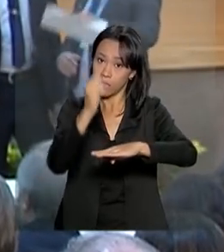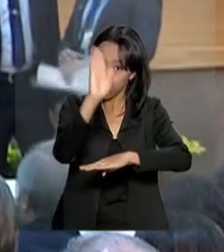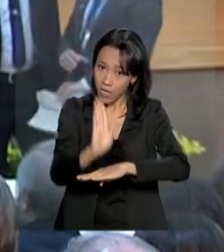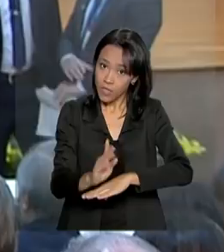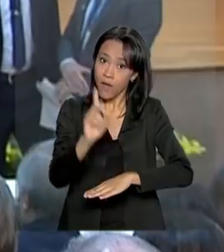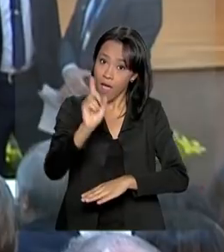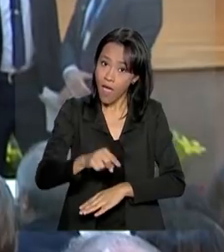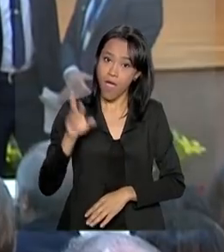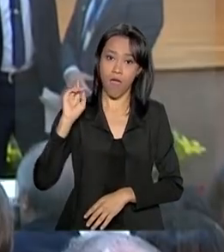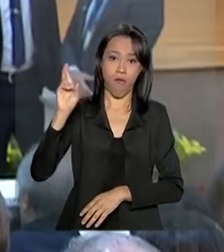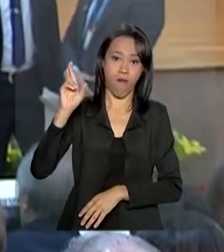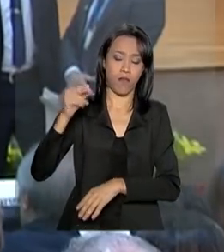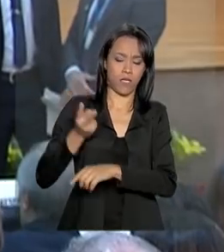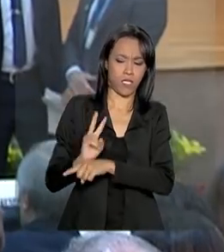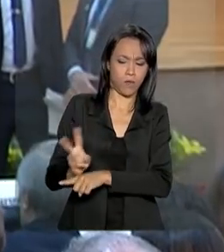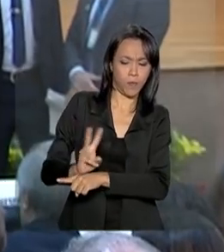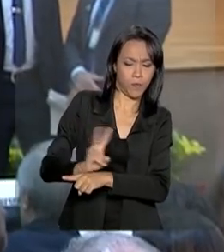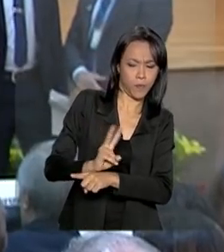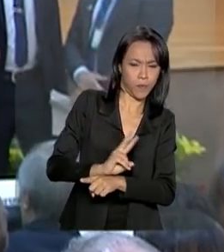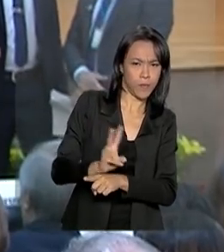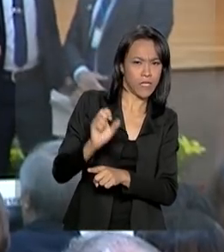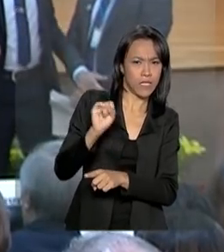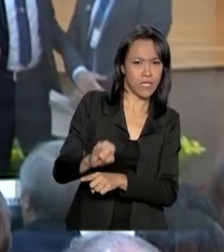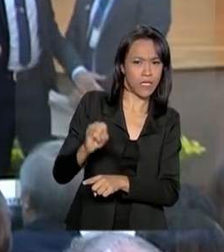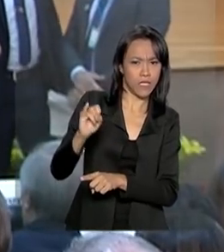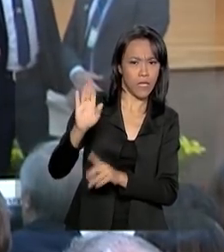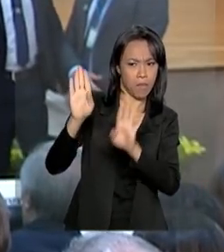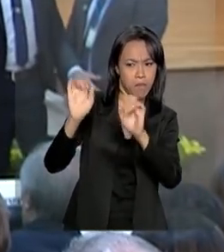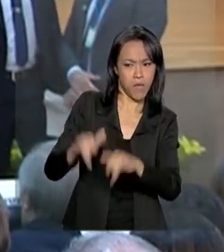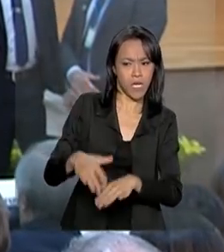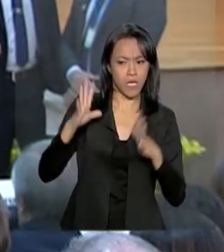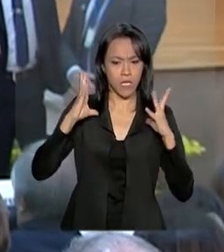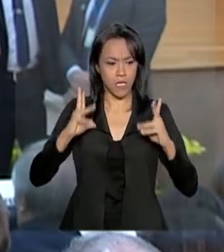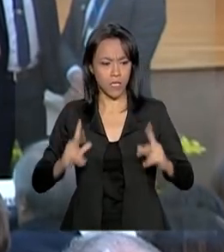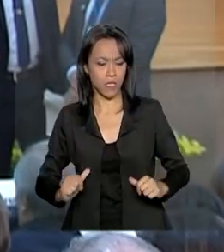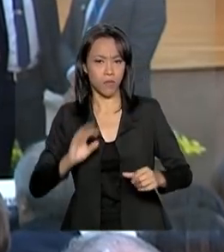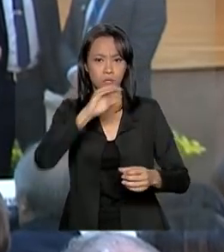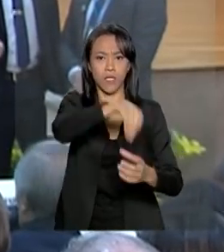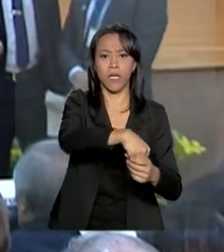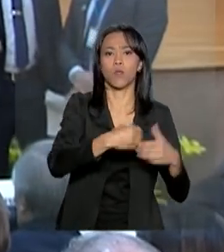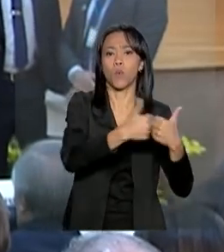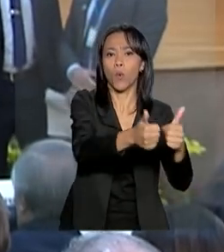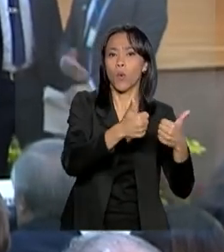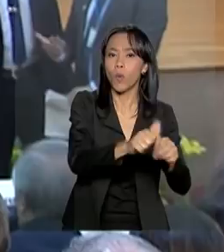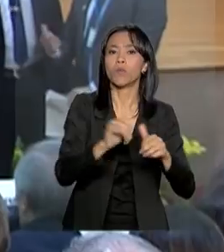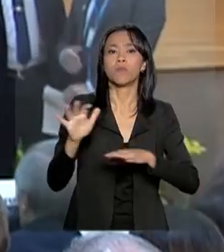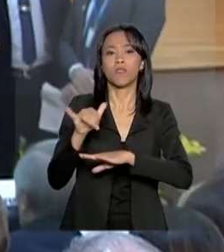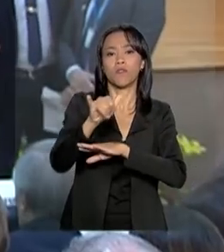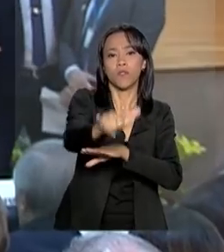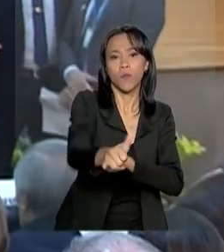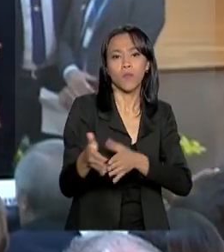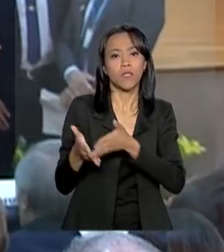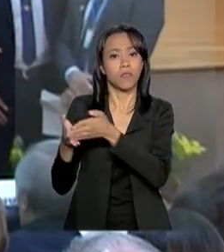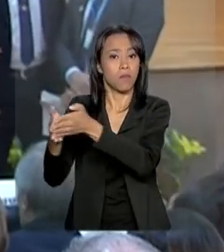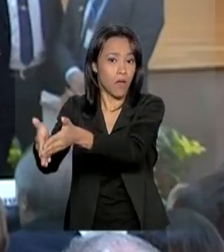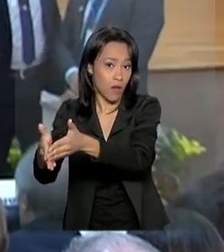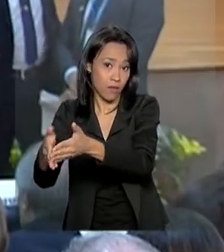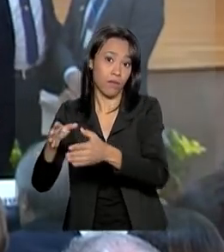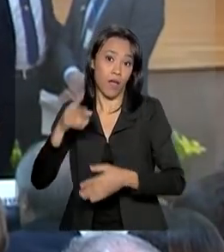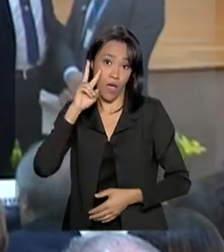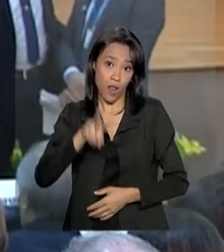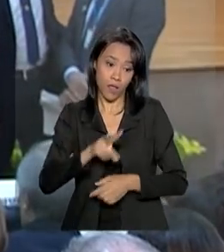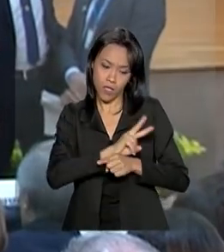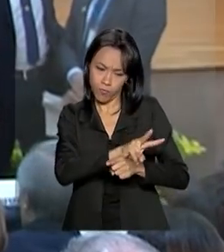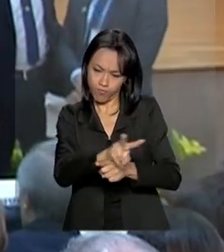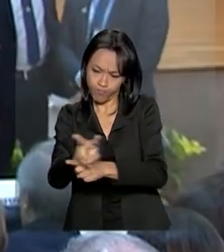que inspeciona as condições sanitárias dos aviões, dos barcos e ônibus que vêm de outros países. E também